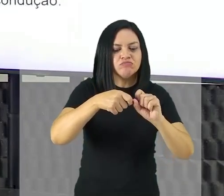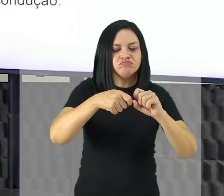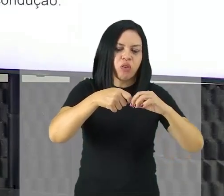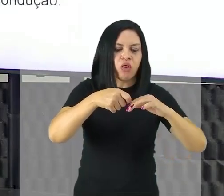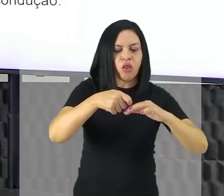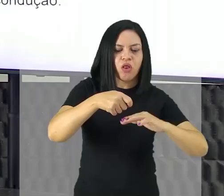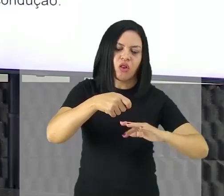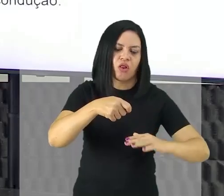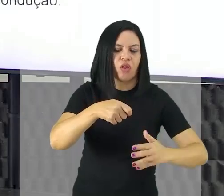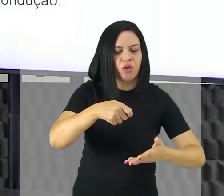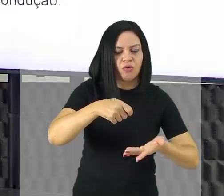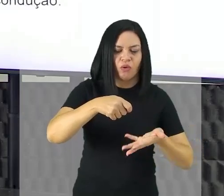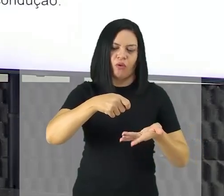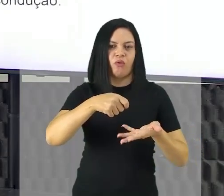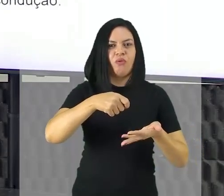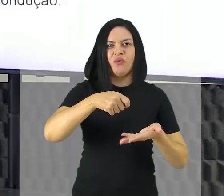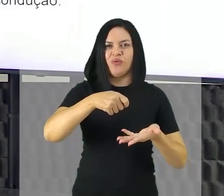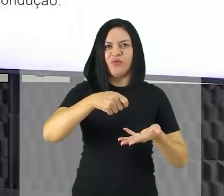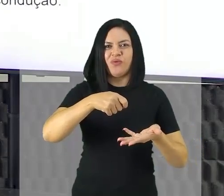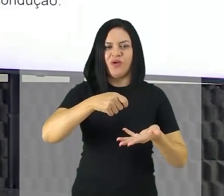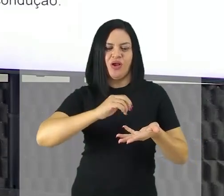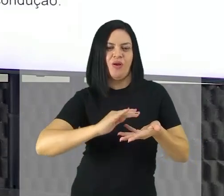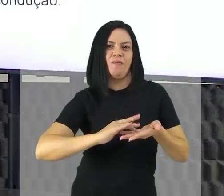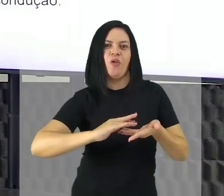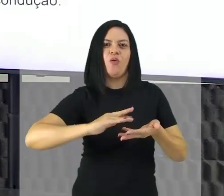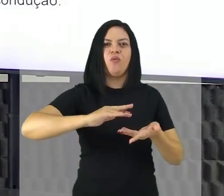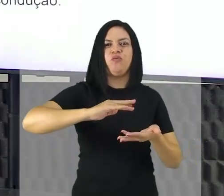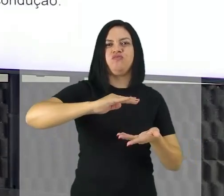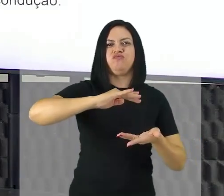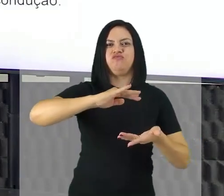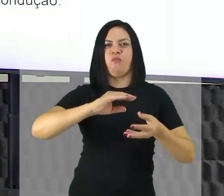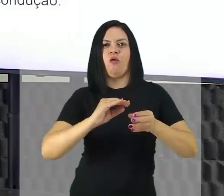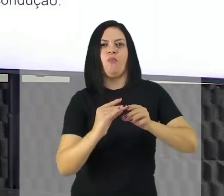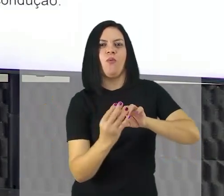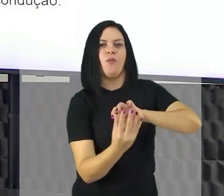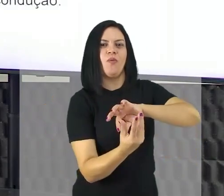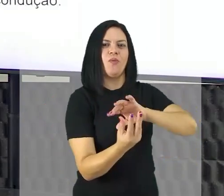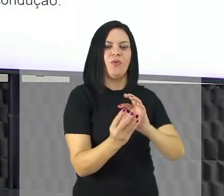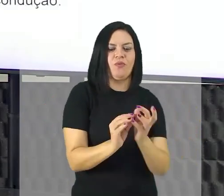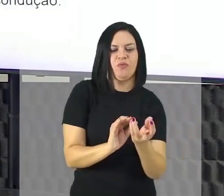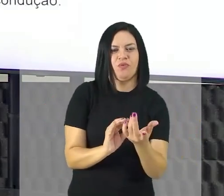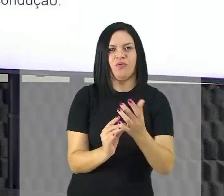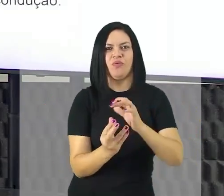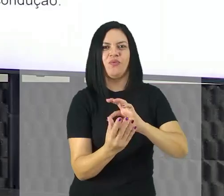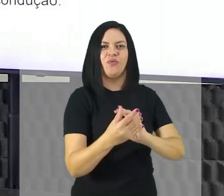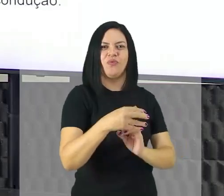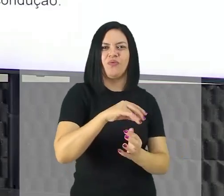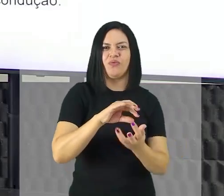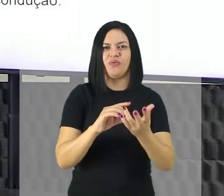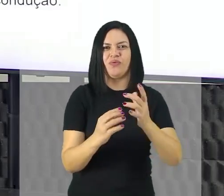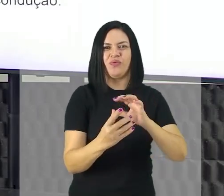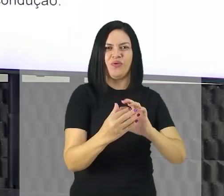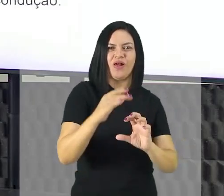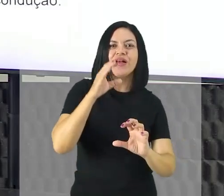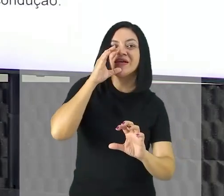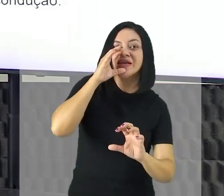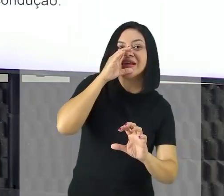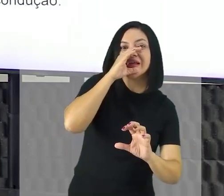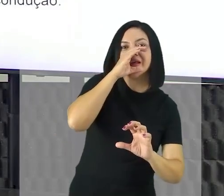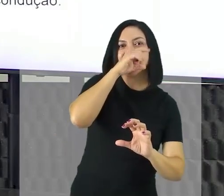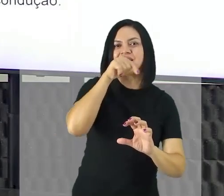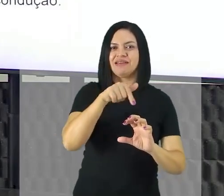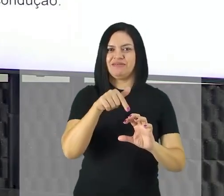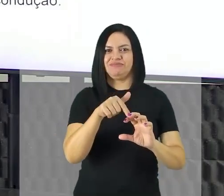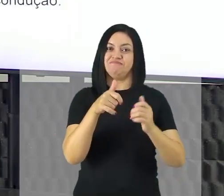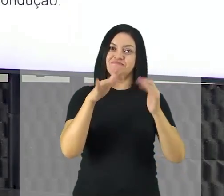para ser aquecida. Aí daqui a pouco ela vai aquecer e se tornar menos densa do que a que subiu. Então ela vai